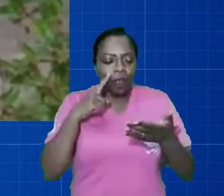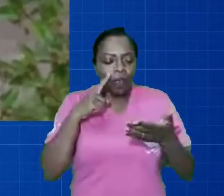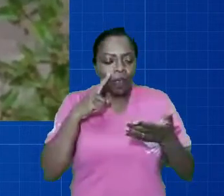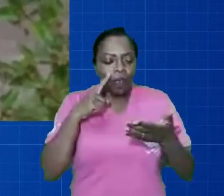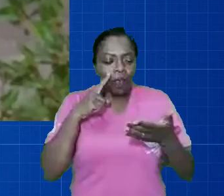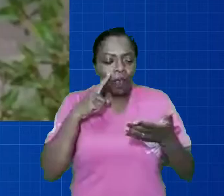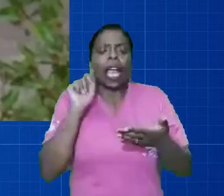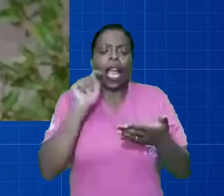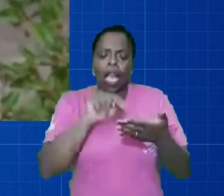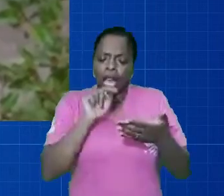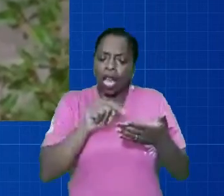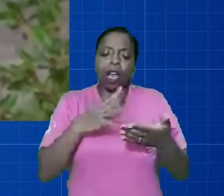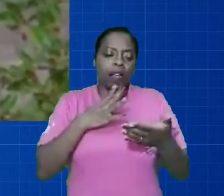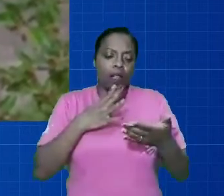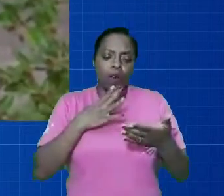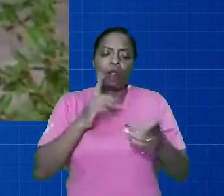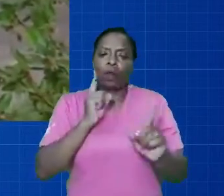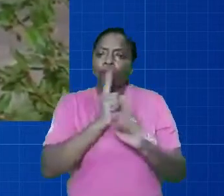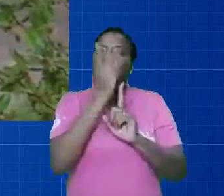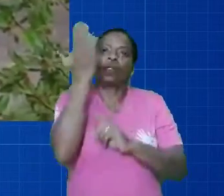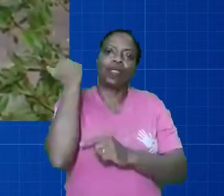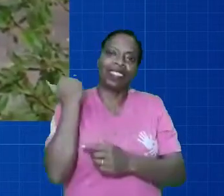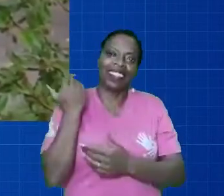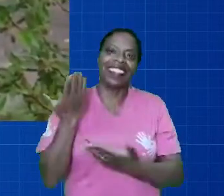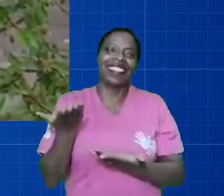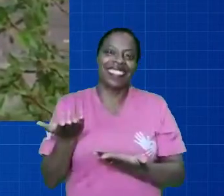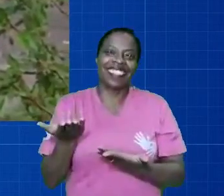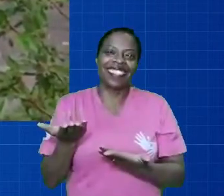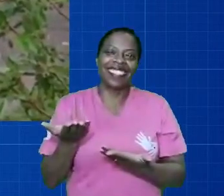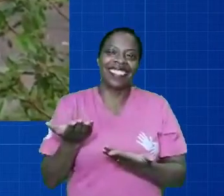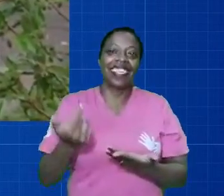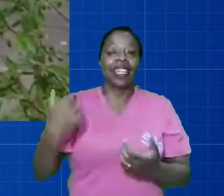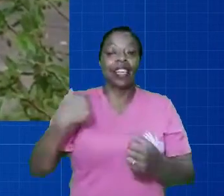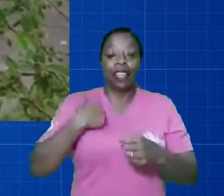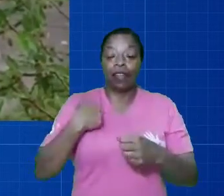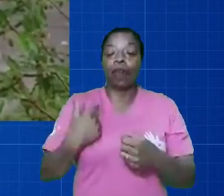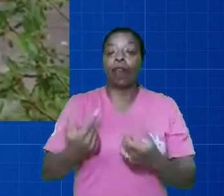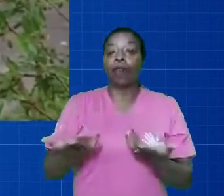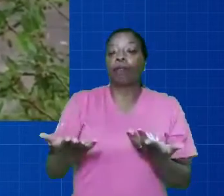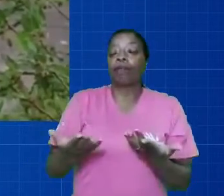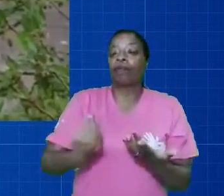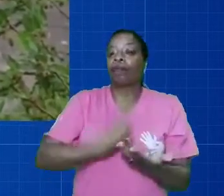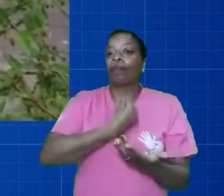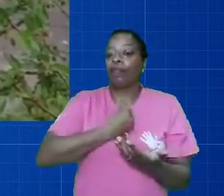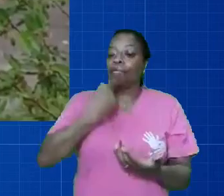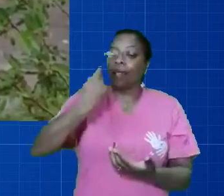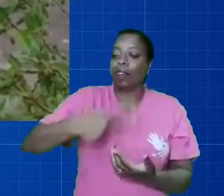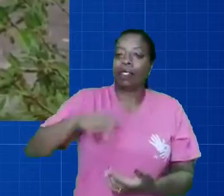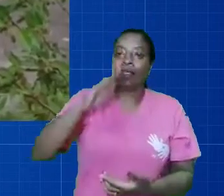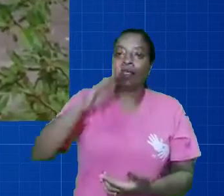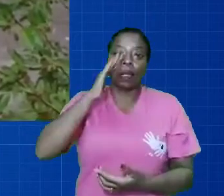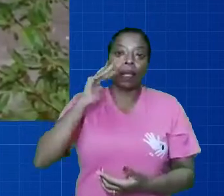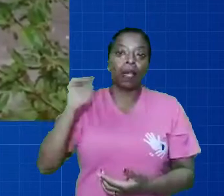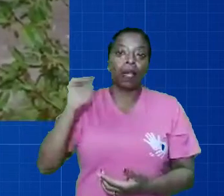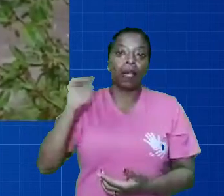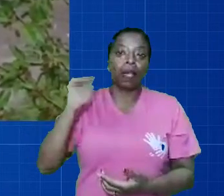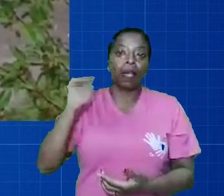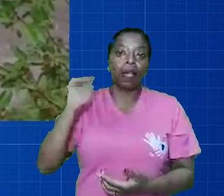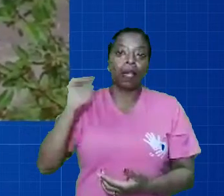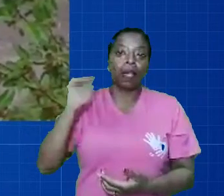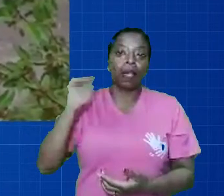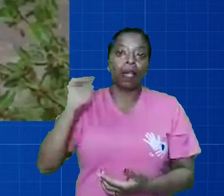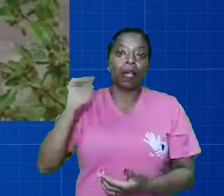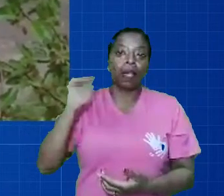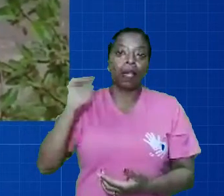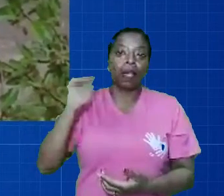E como eu sou moradora de Araucária, né? Às vezes estou no salão da minha mãe, aparece um lá, dizendo que foi meu aluno, né? Acho